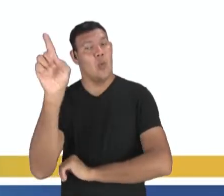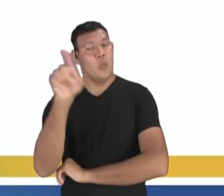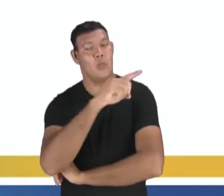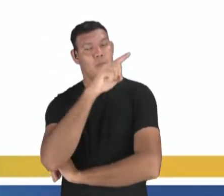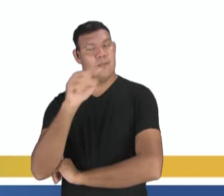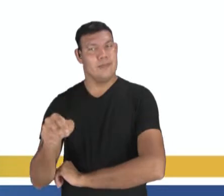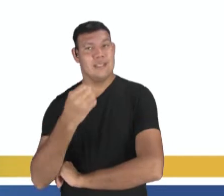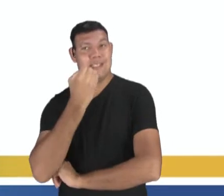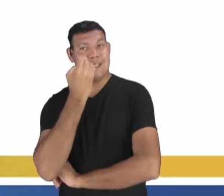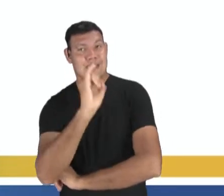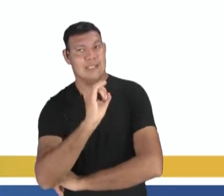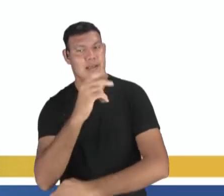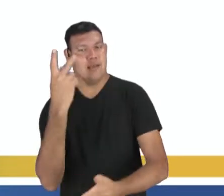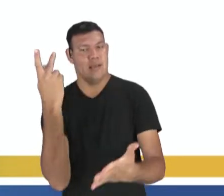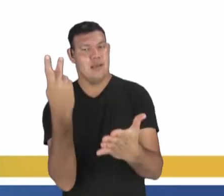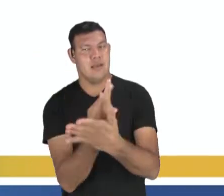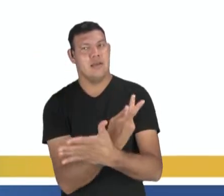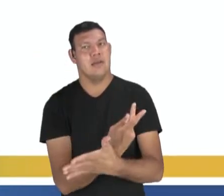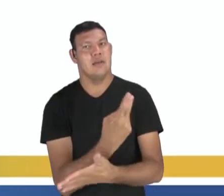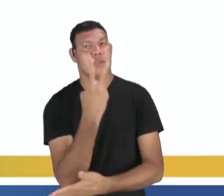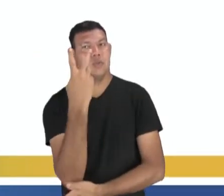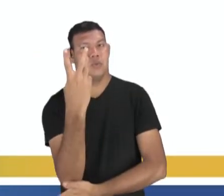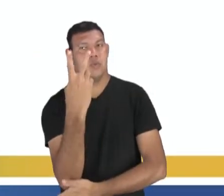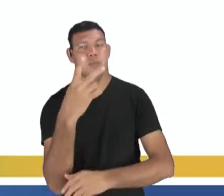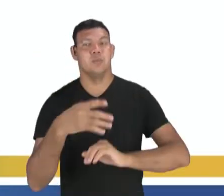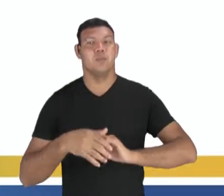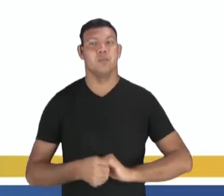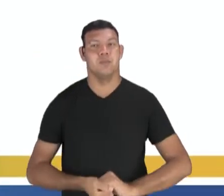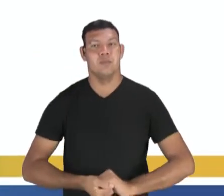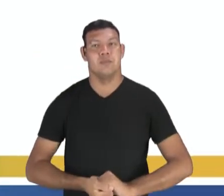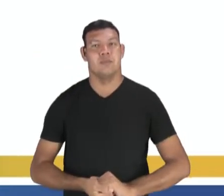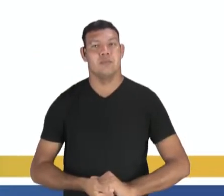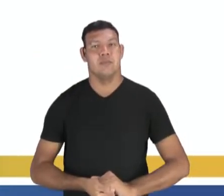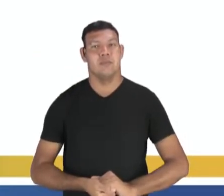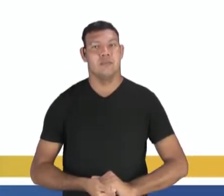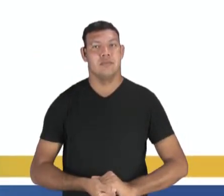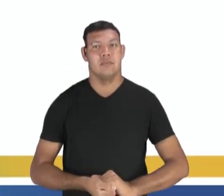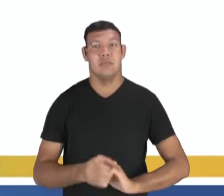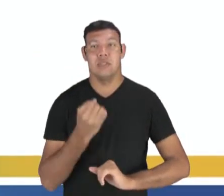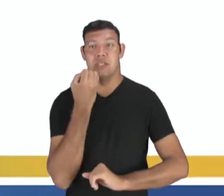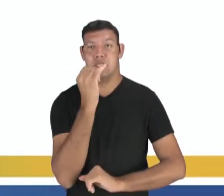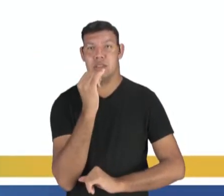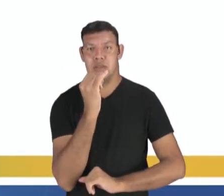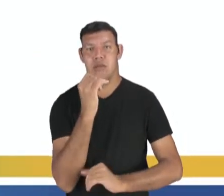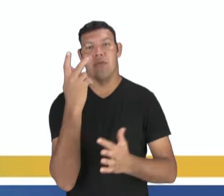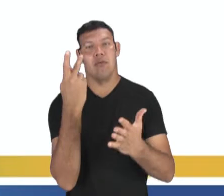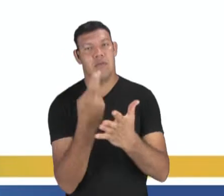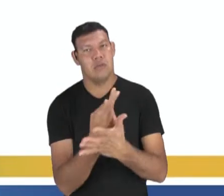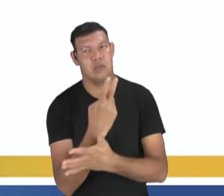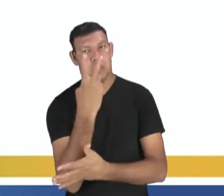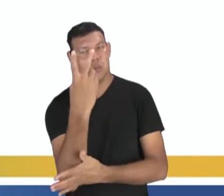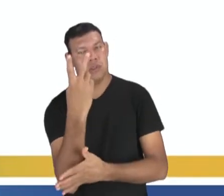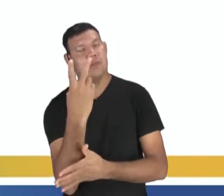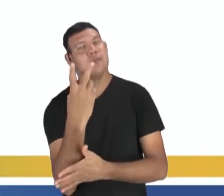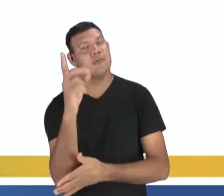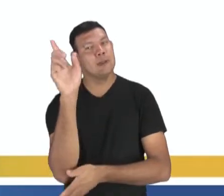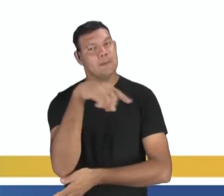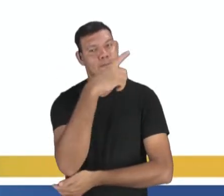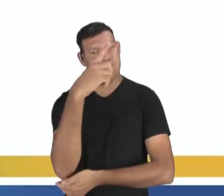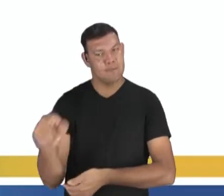eliminado se errar duas questões se ele errar está eliminado